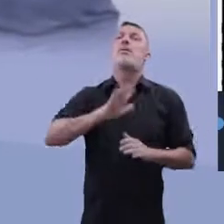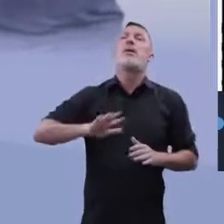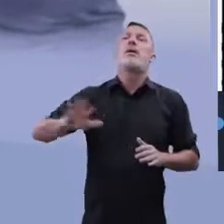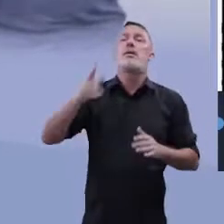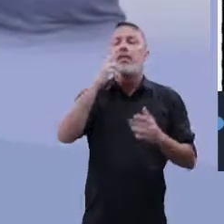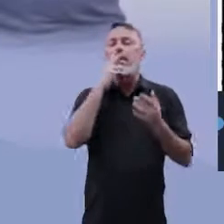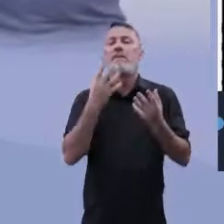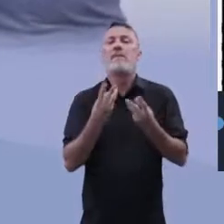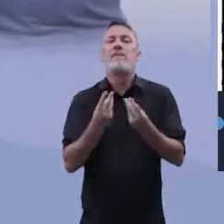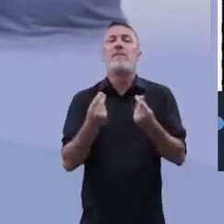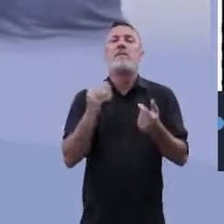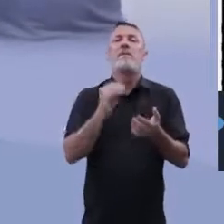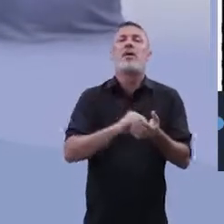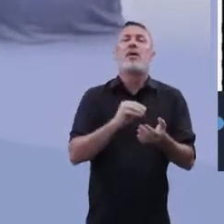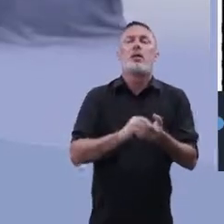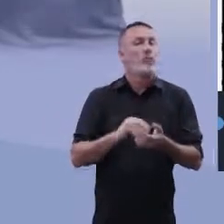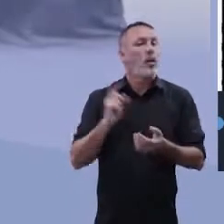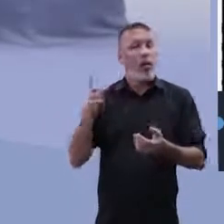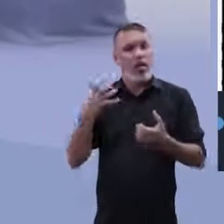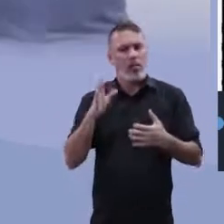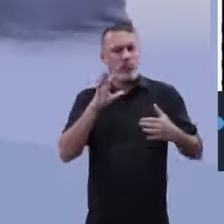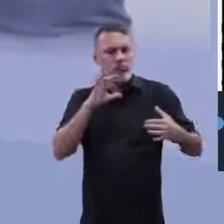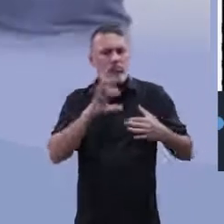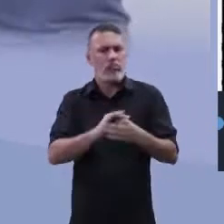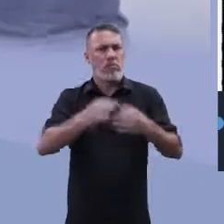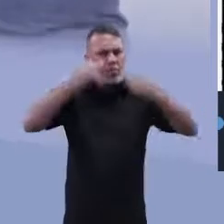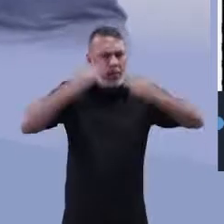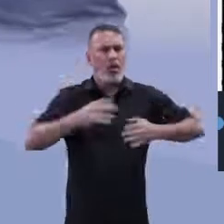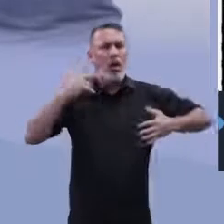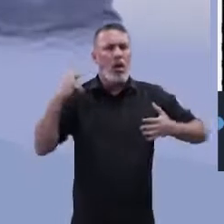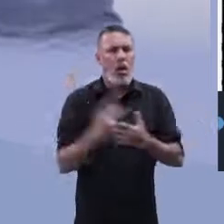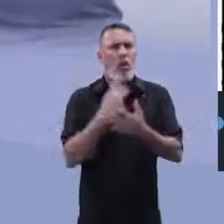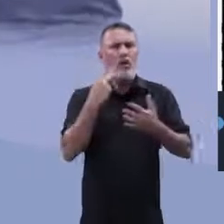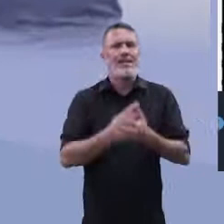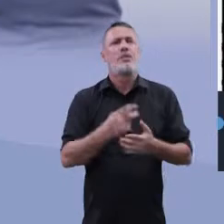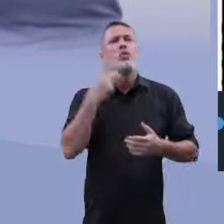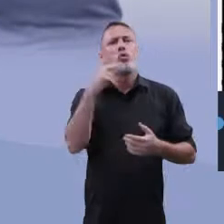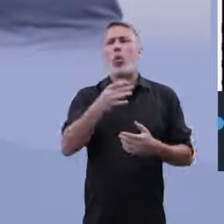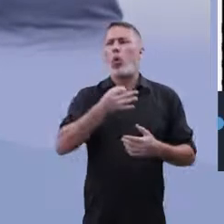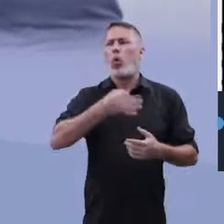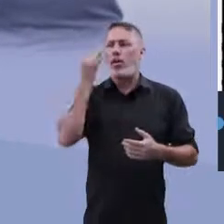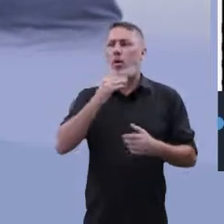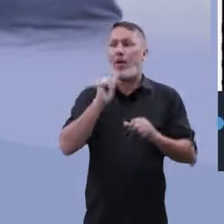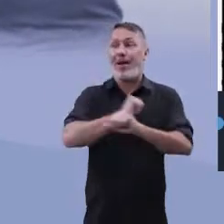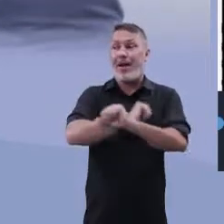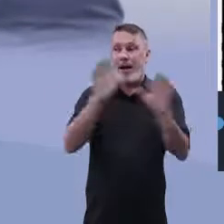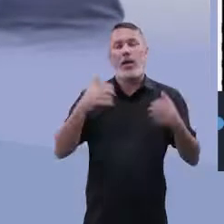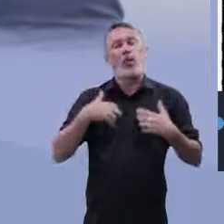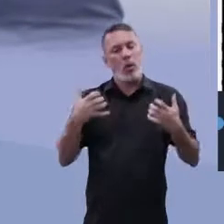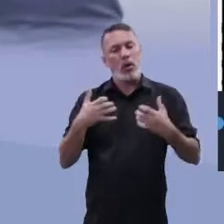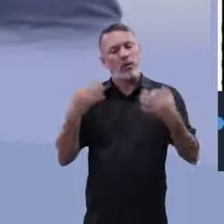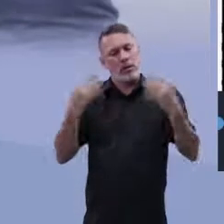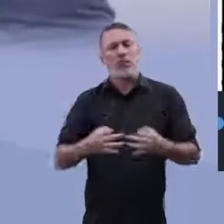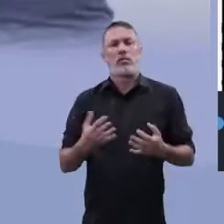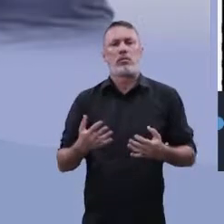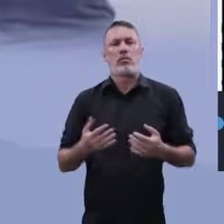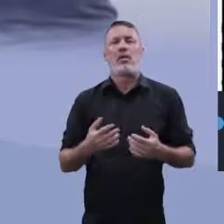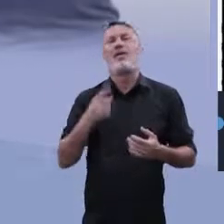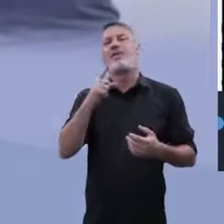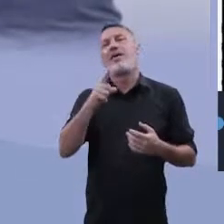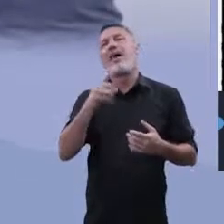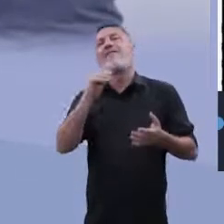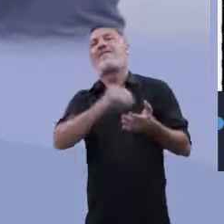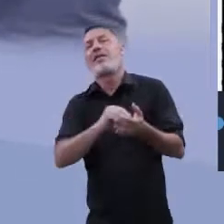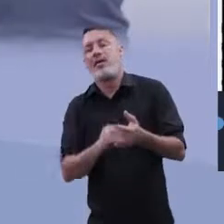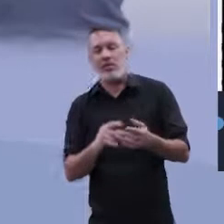figurado. Ele quer um texto ali real, denotativo, um texto o que realmente você disse, não o que você quis dizer ou o que